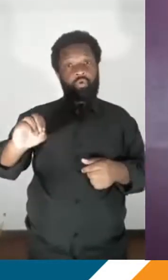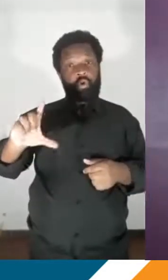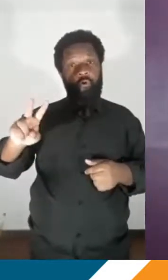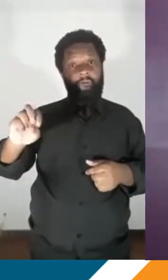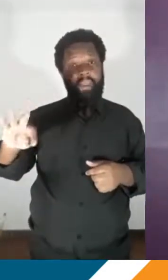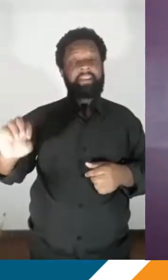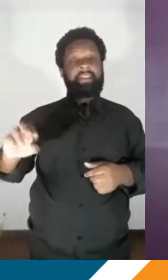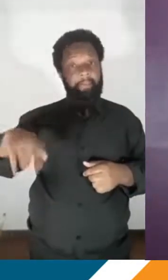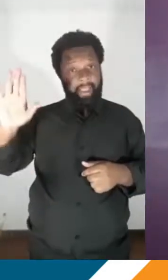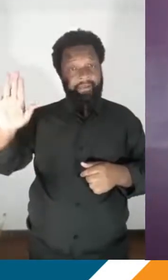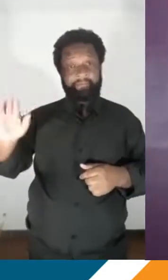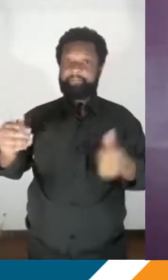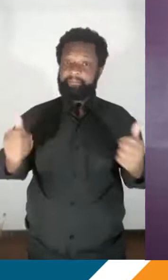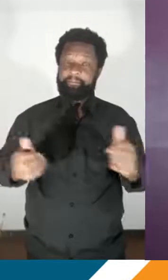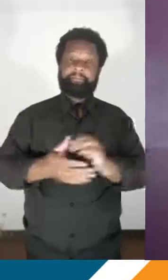consegue